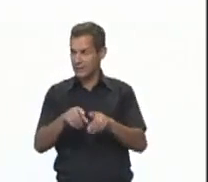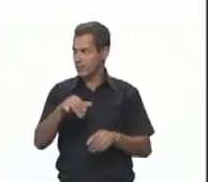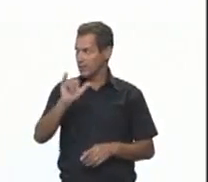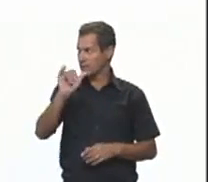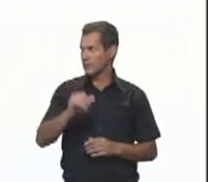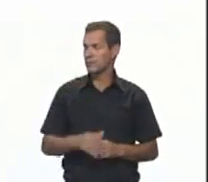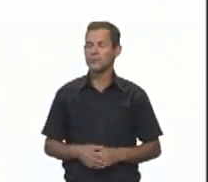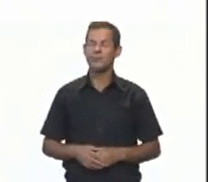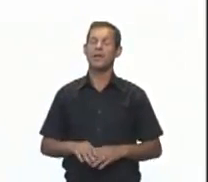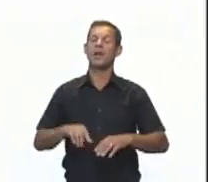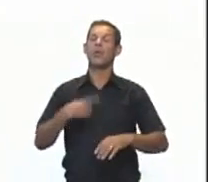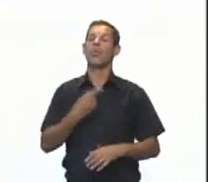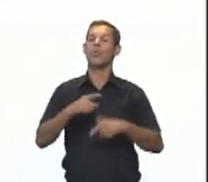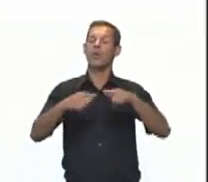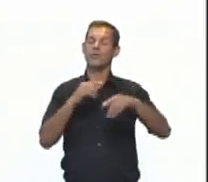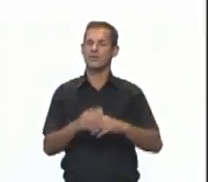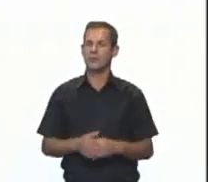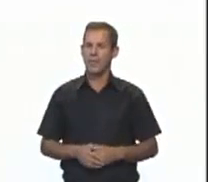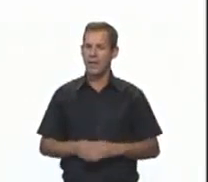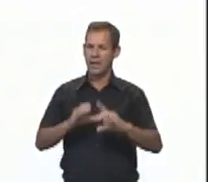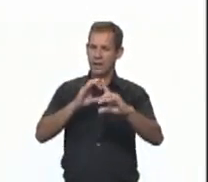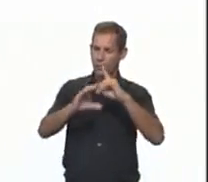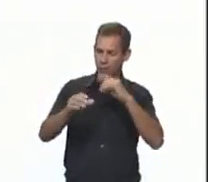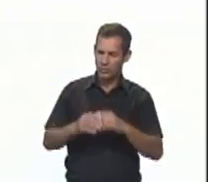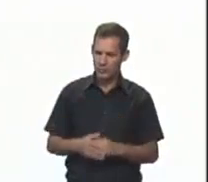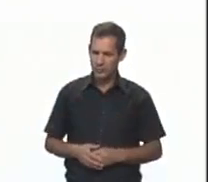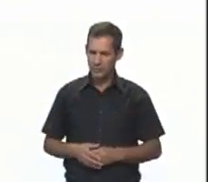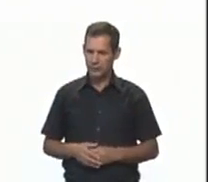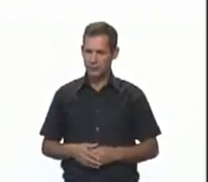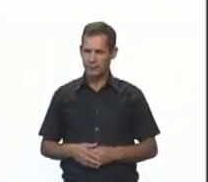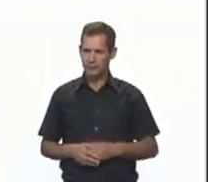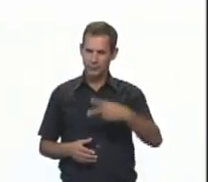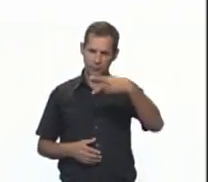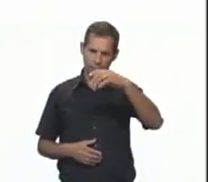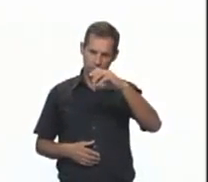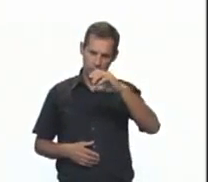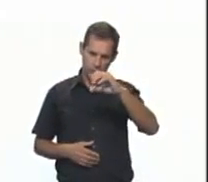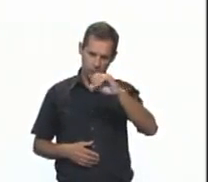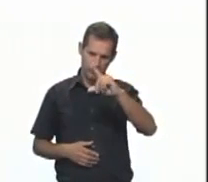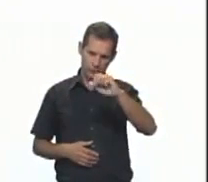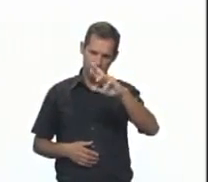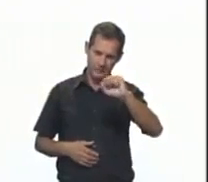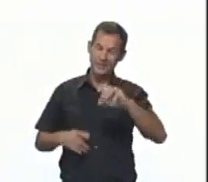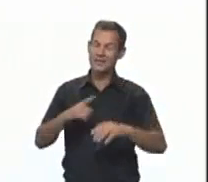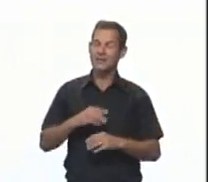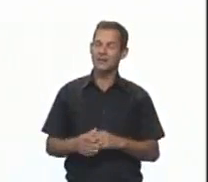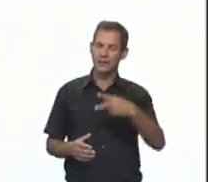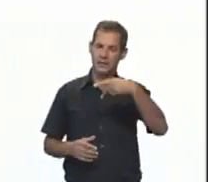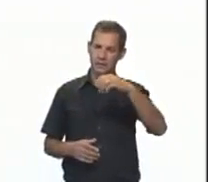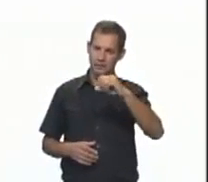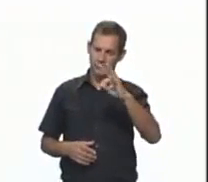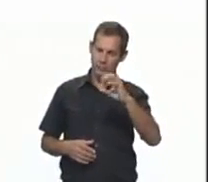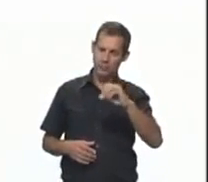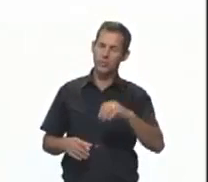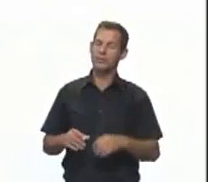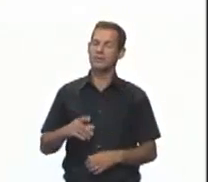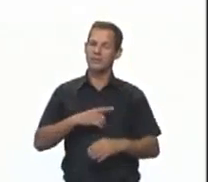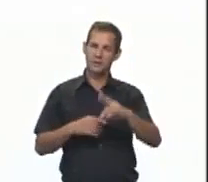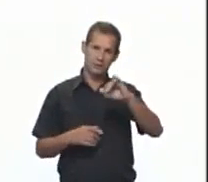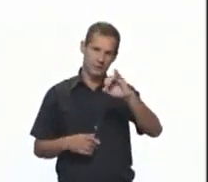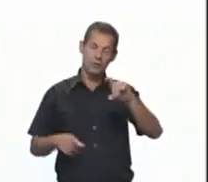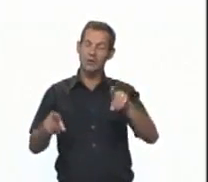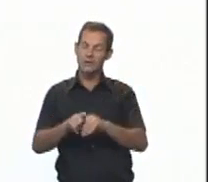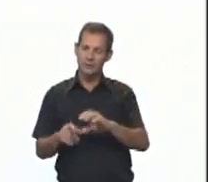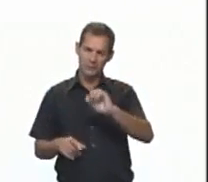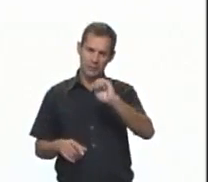e y. E quando a gente está trabalhando com coordenadas polares, nós temos o ponto ele formado pelo raio e pelo